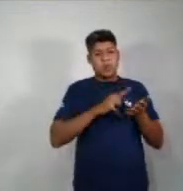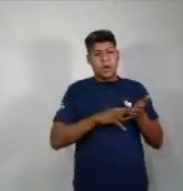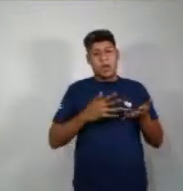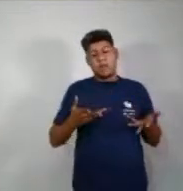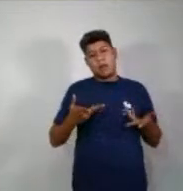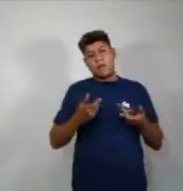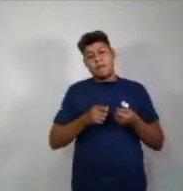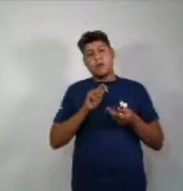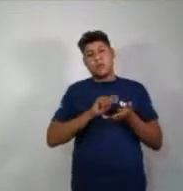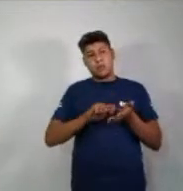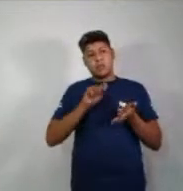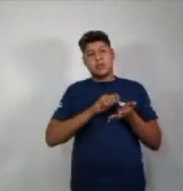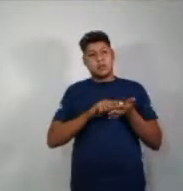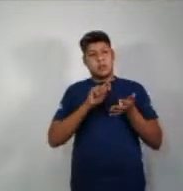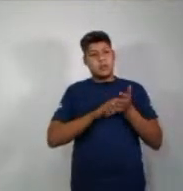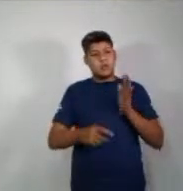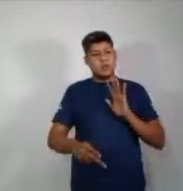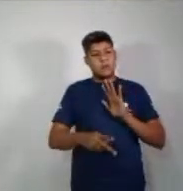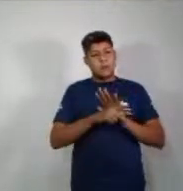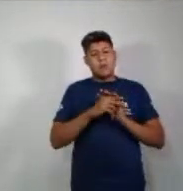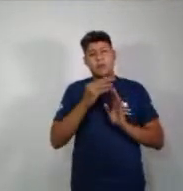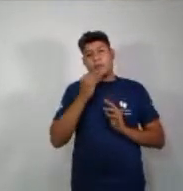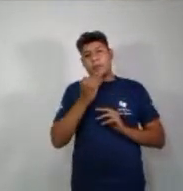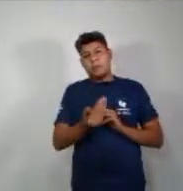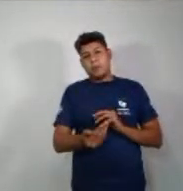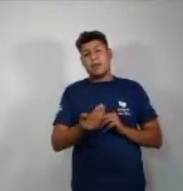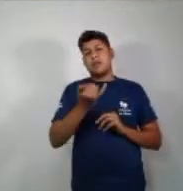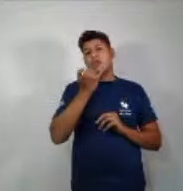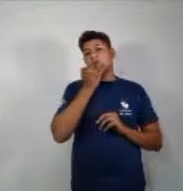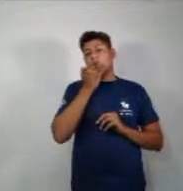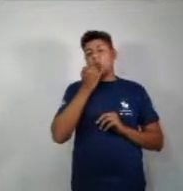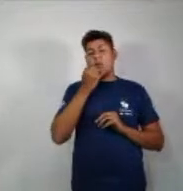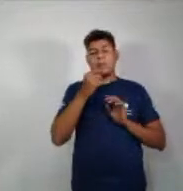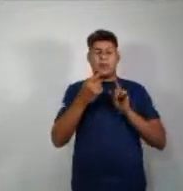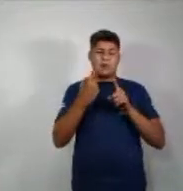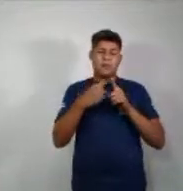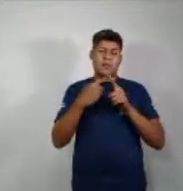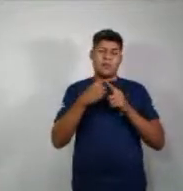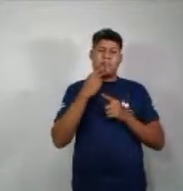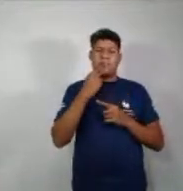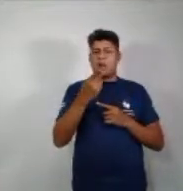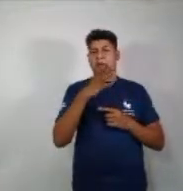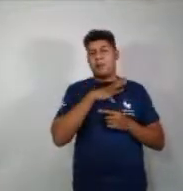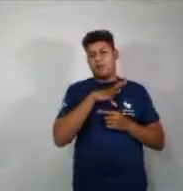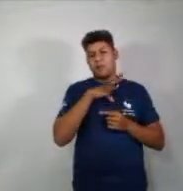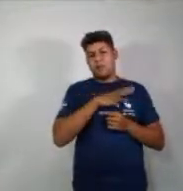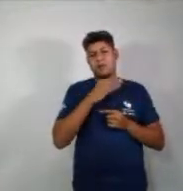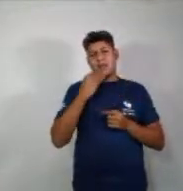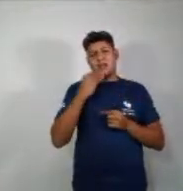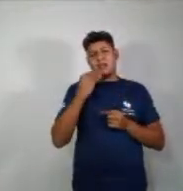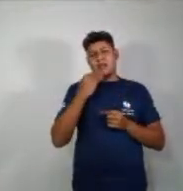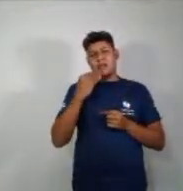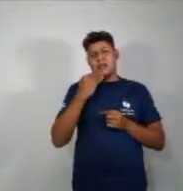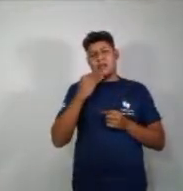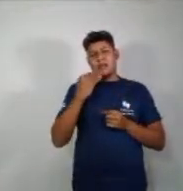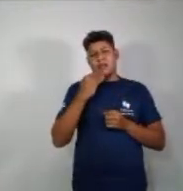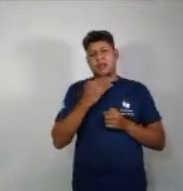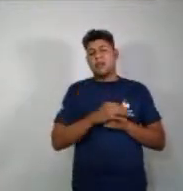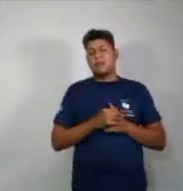brilhantemente escritas, ele pedia desculpa pelo português, que não estava muito bom. Perfeito. O português tinha um erro. Perfeito.